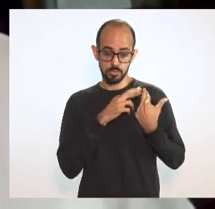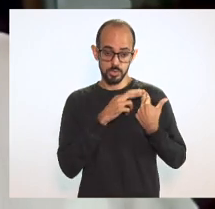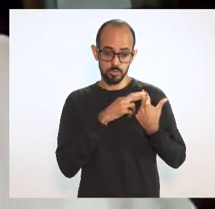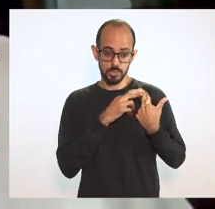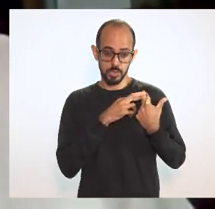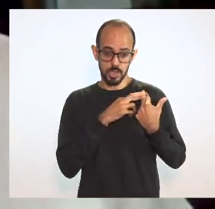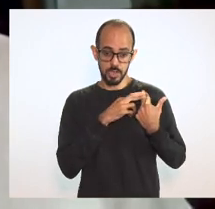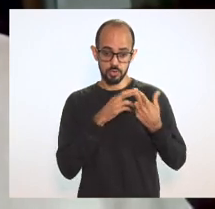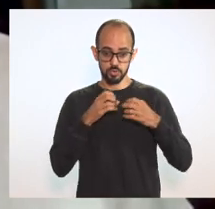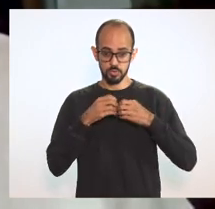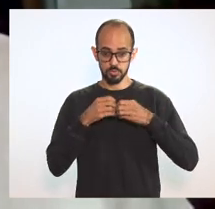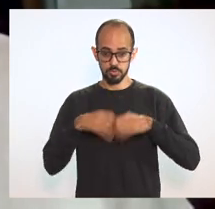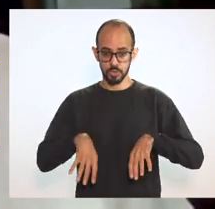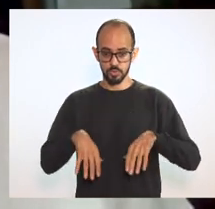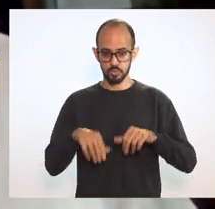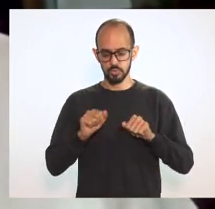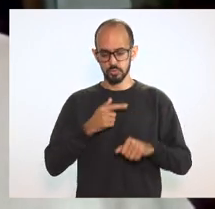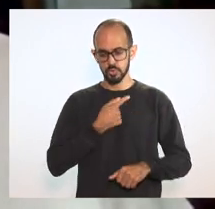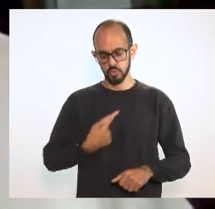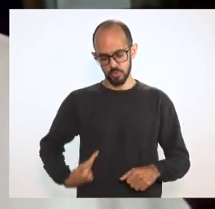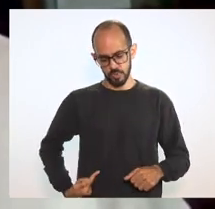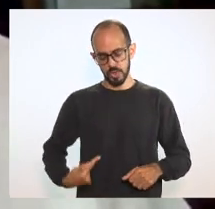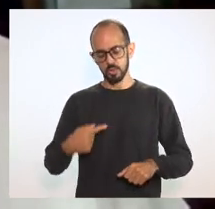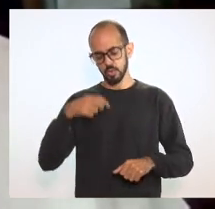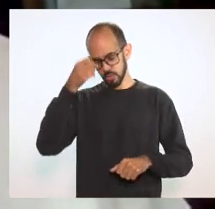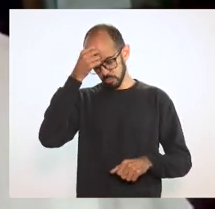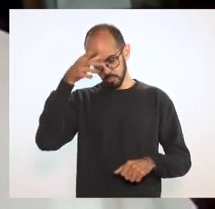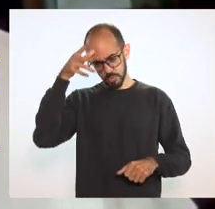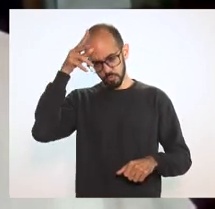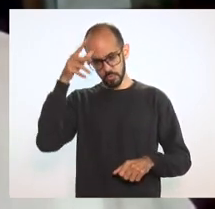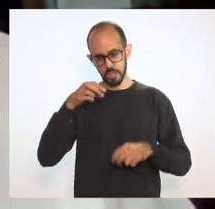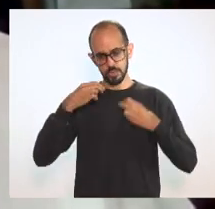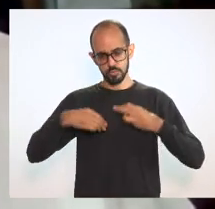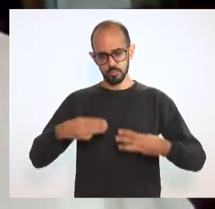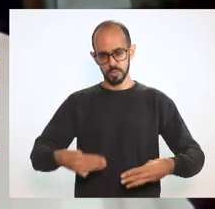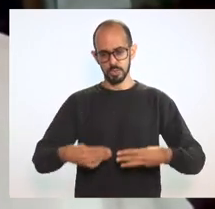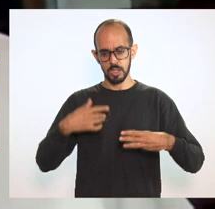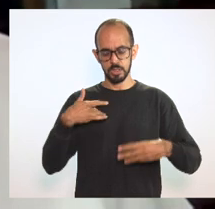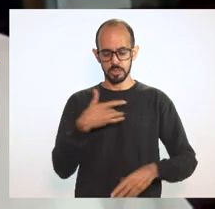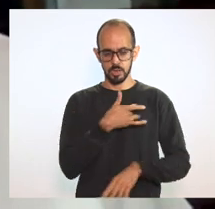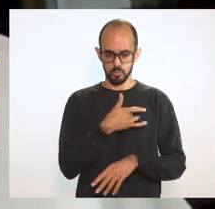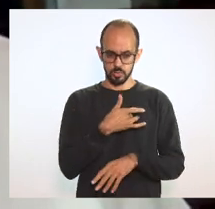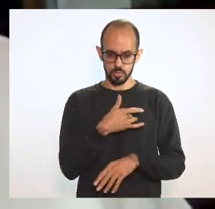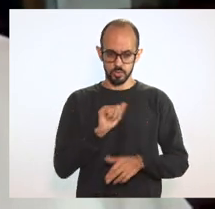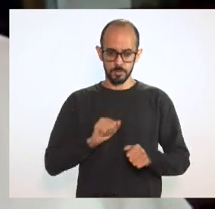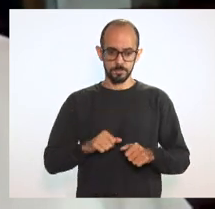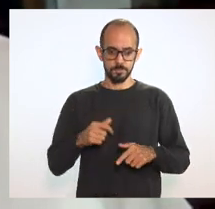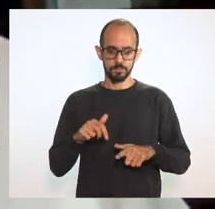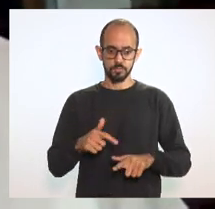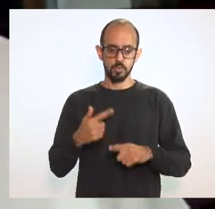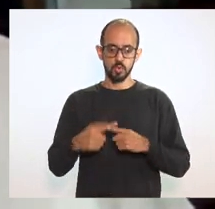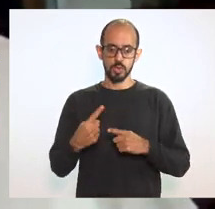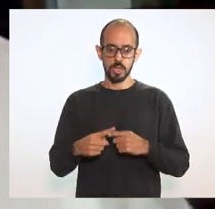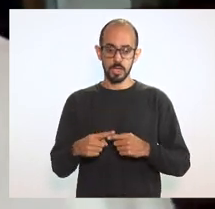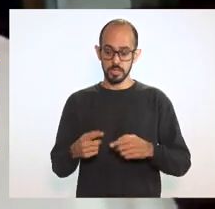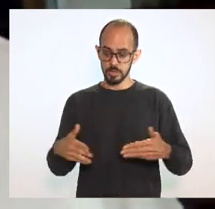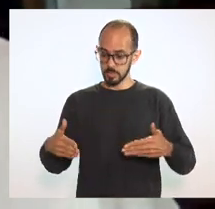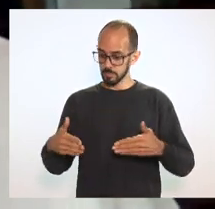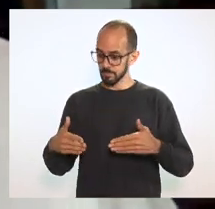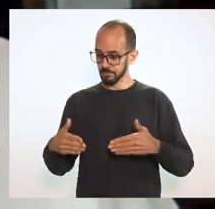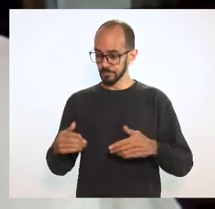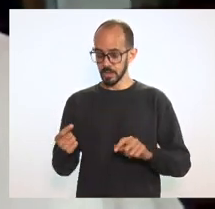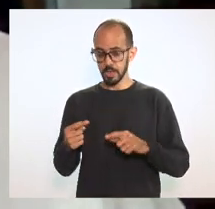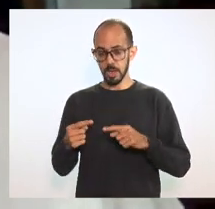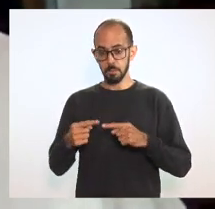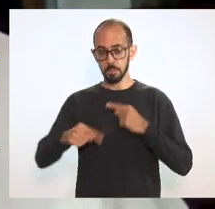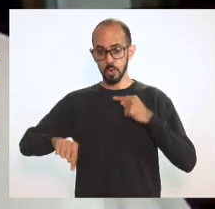aos governadores e também aos prefeitos. Até mesmo porque essa questão de restringir a circulação de